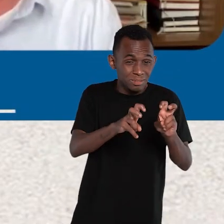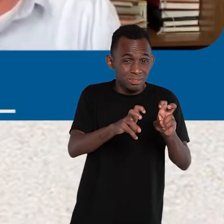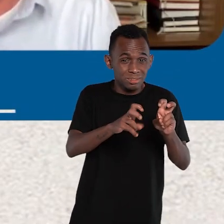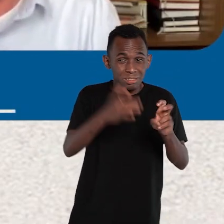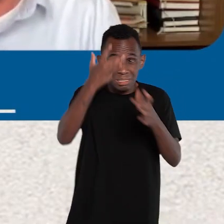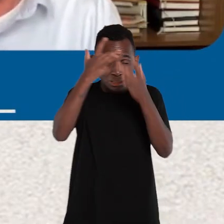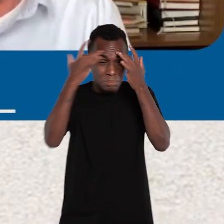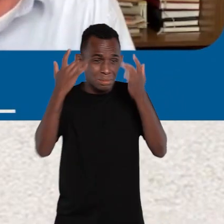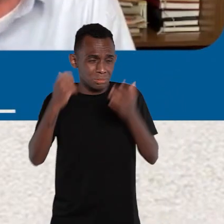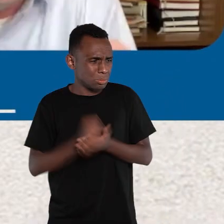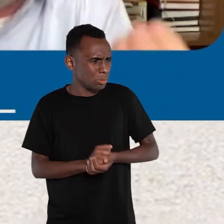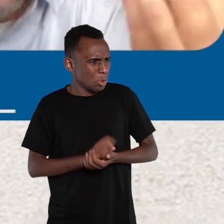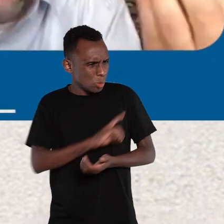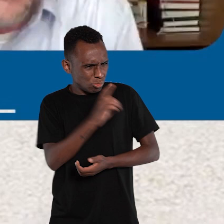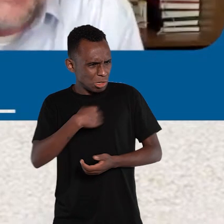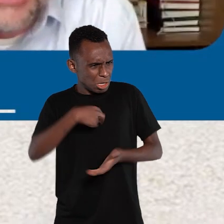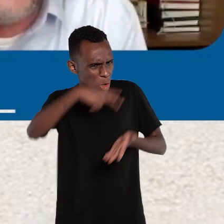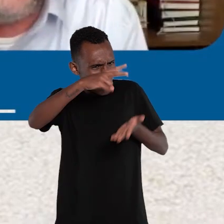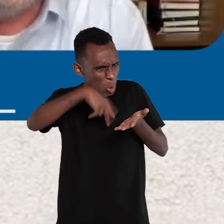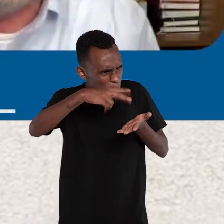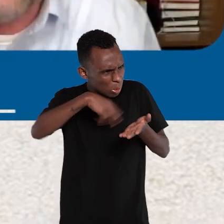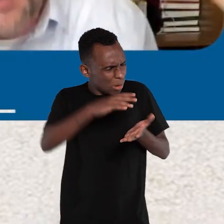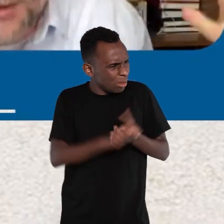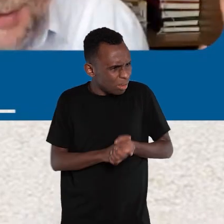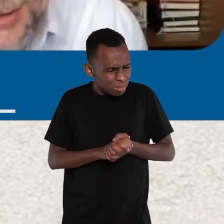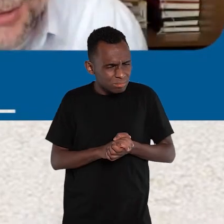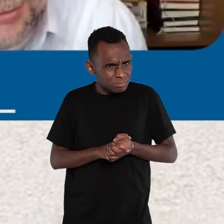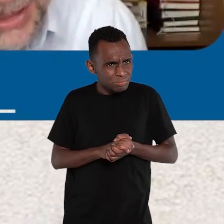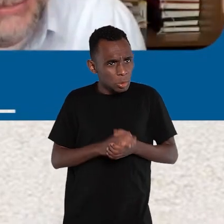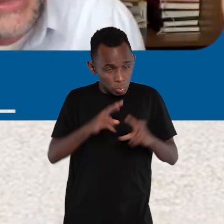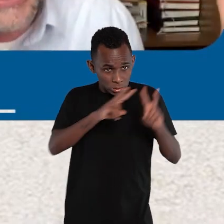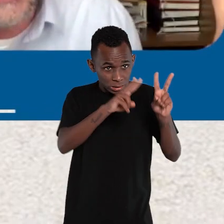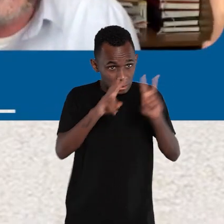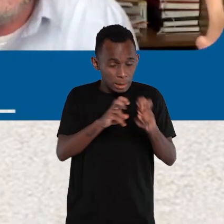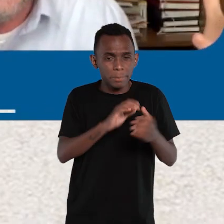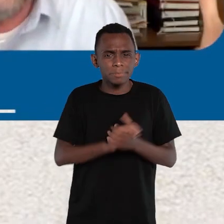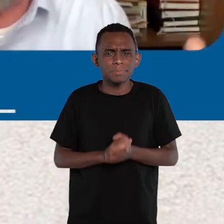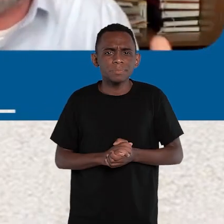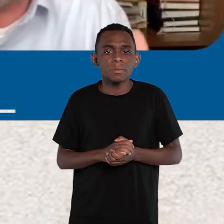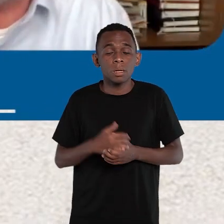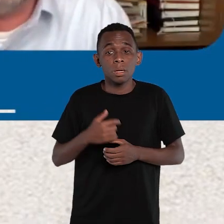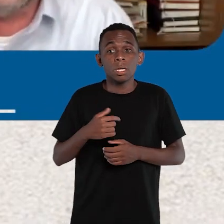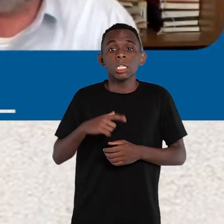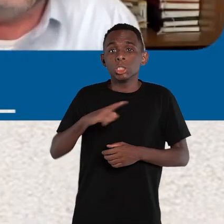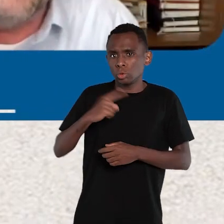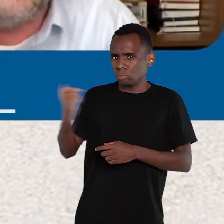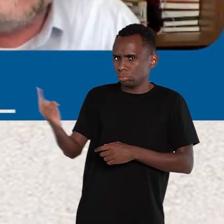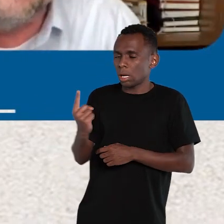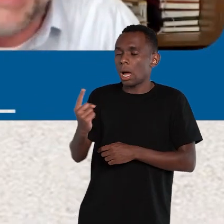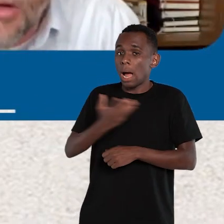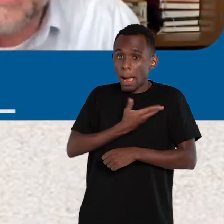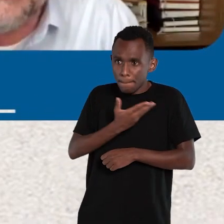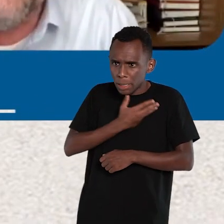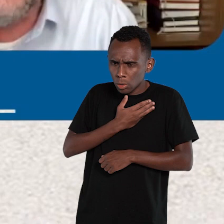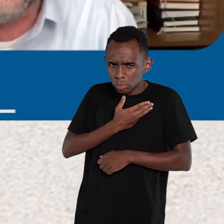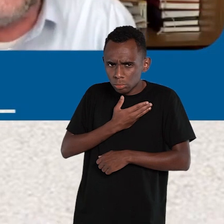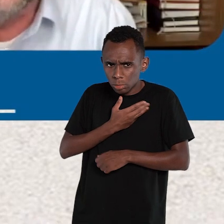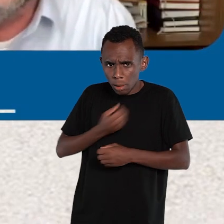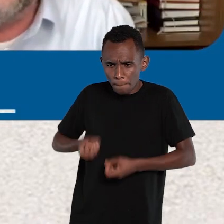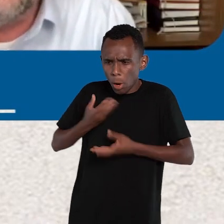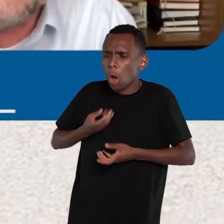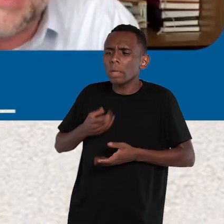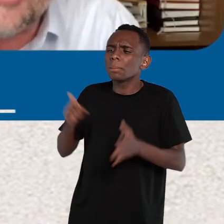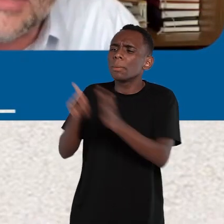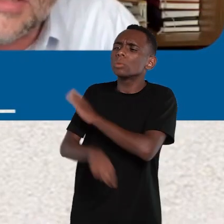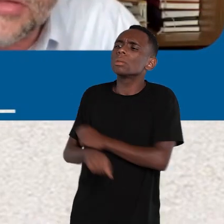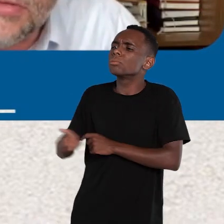pessoa falava. O dia que eu bolei esse título, que me ocorreu esse título, digamos assim, eu virei para um poeta, meu amigo, na hora, e falei para ele: